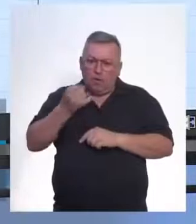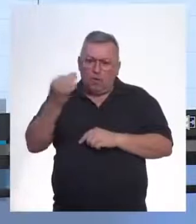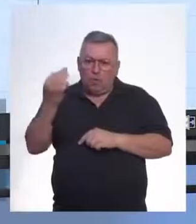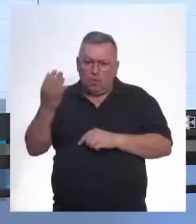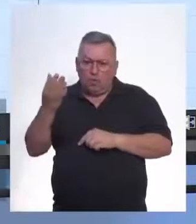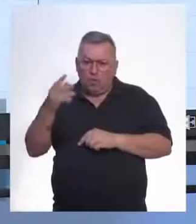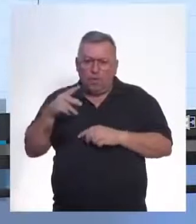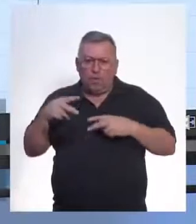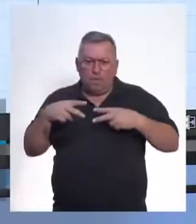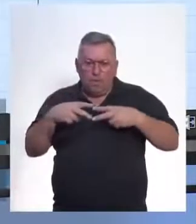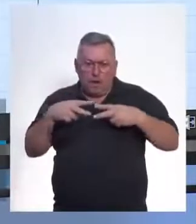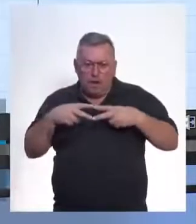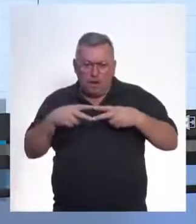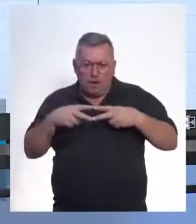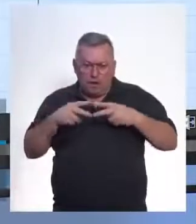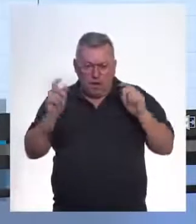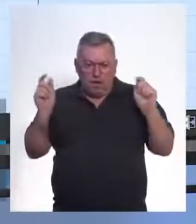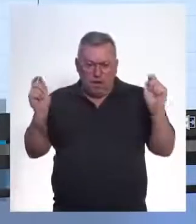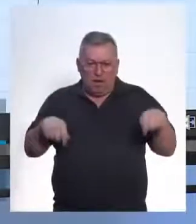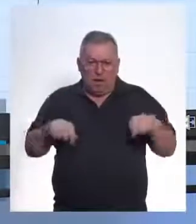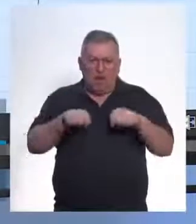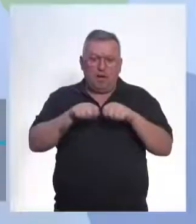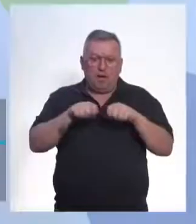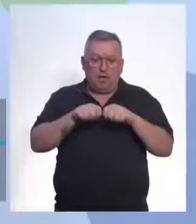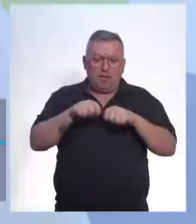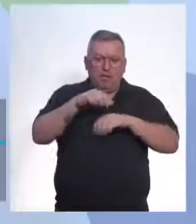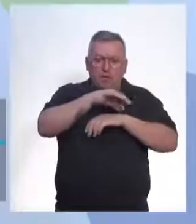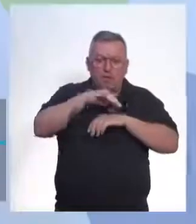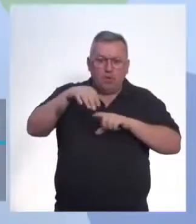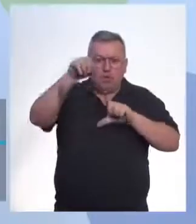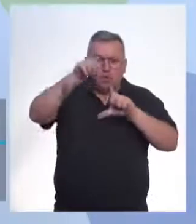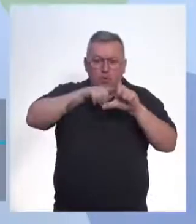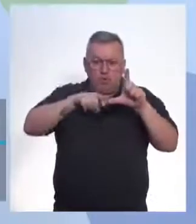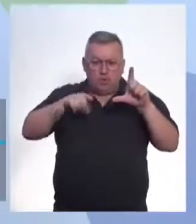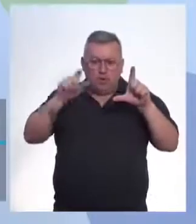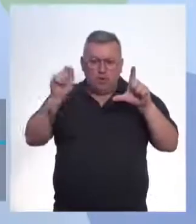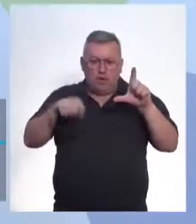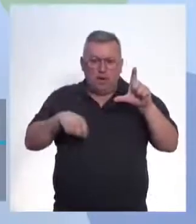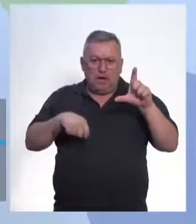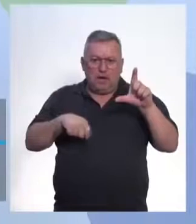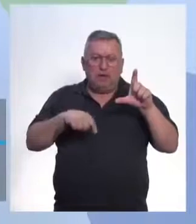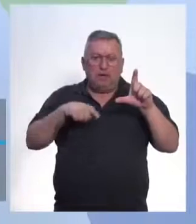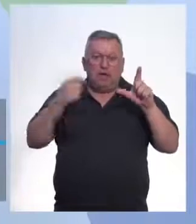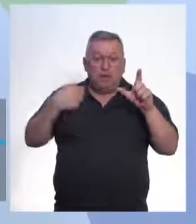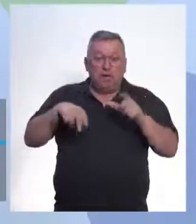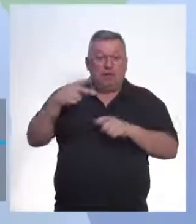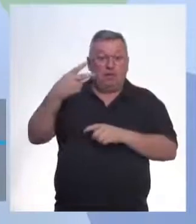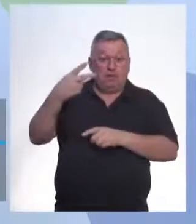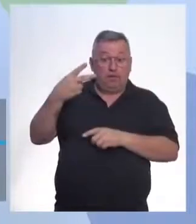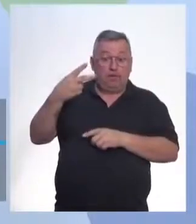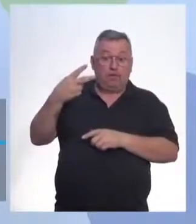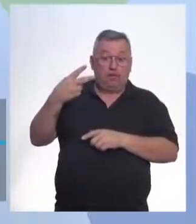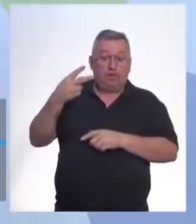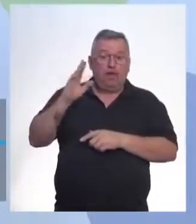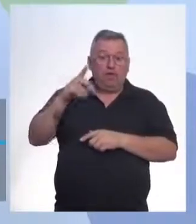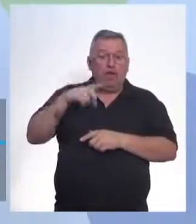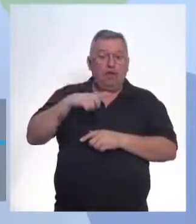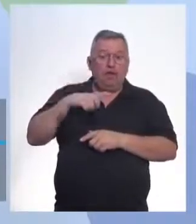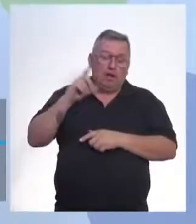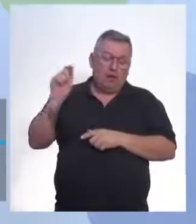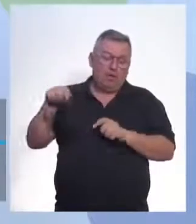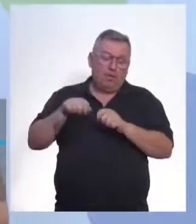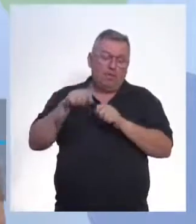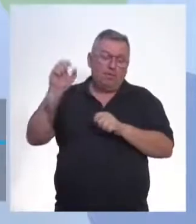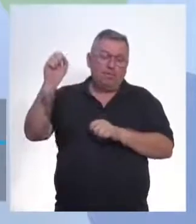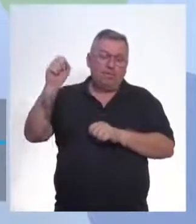Jonas, de pares ordenados suficientes para traçar esse gráfico? Sim, né? Precisava de pelo menos 2, né? Então, nesse Exato. caso aí, dá para fazer